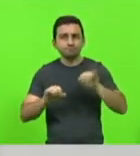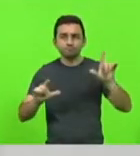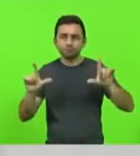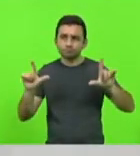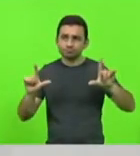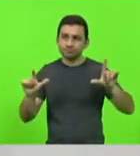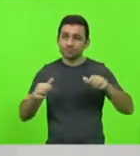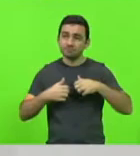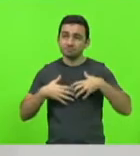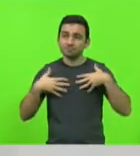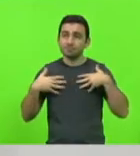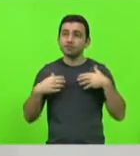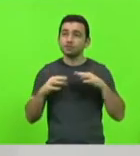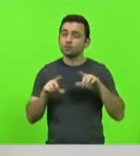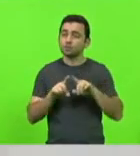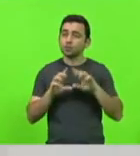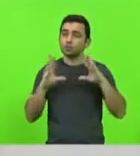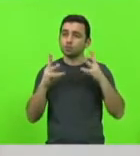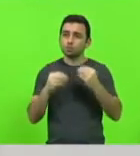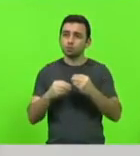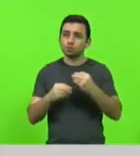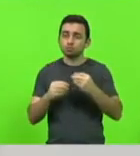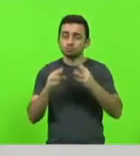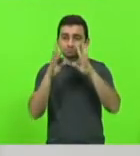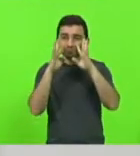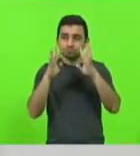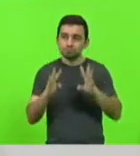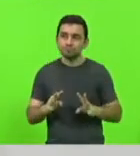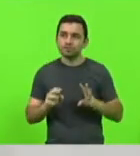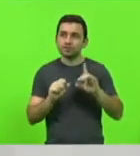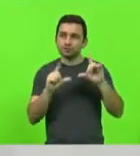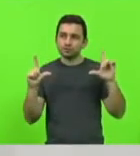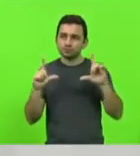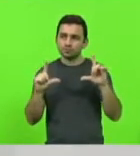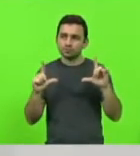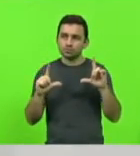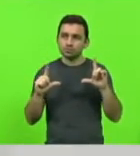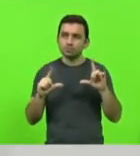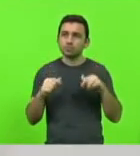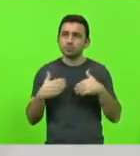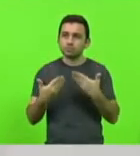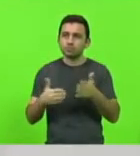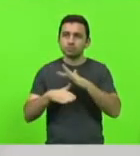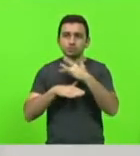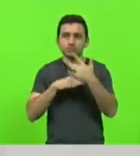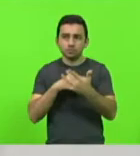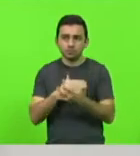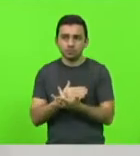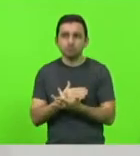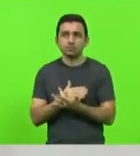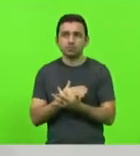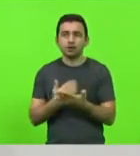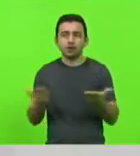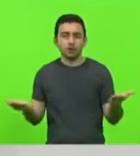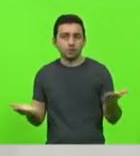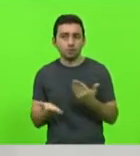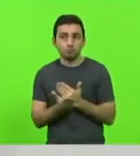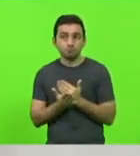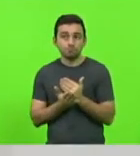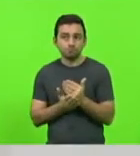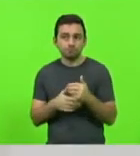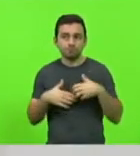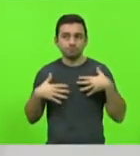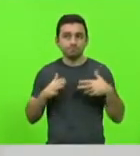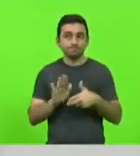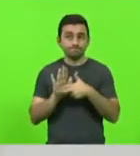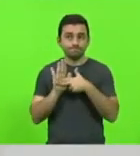solene e a todos que acompanham ao vivo pela TV da Assembleia Legislativa e pelas redes sociais este ato solene de posse.